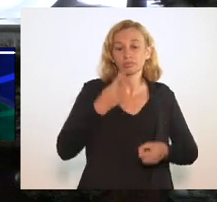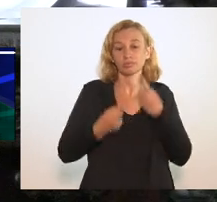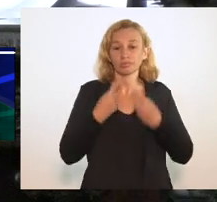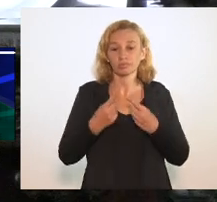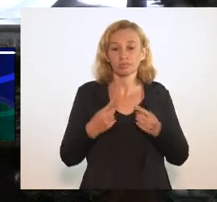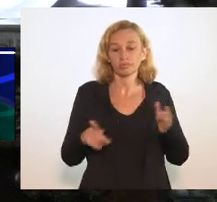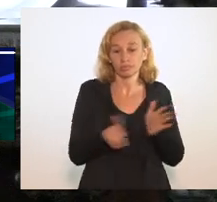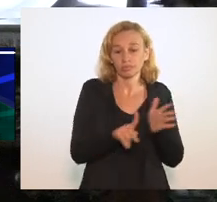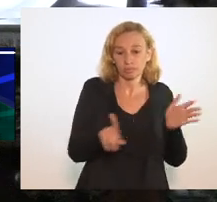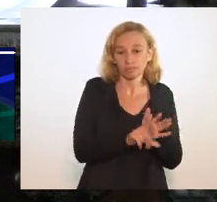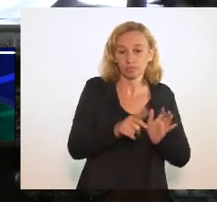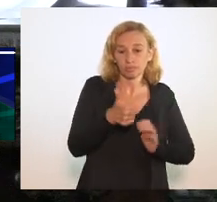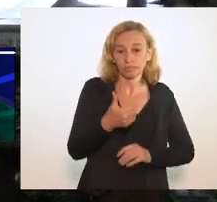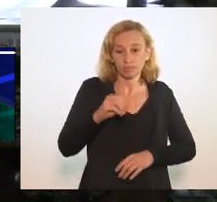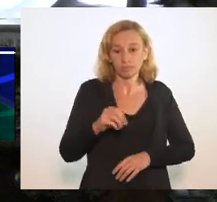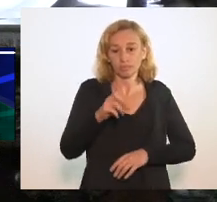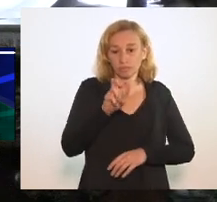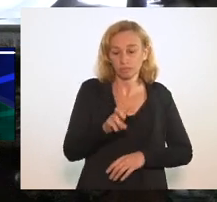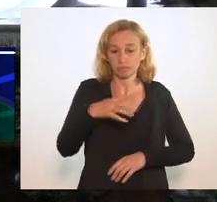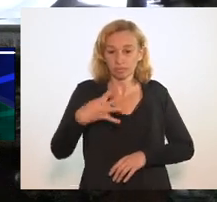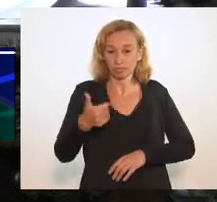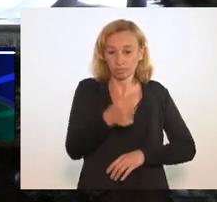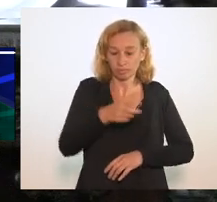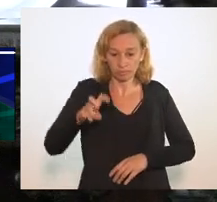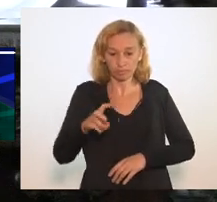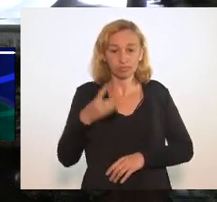projeto de lei 10.54.15, de autoria do deputado